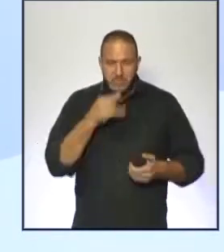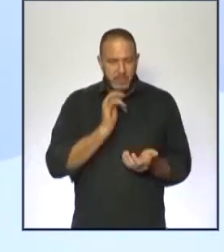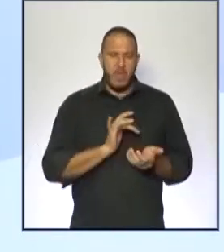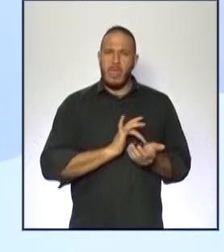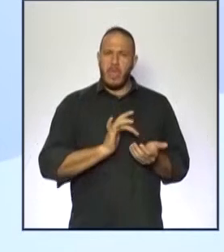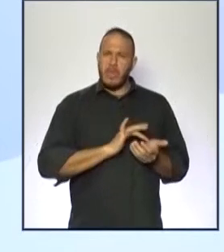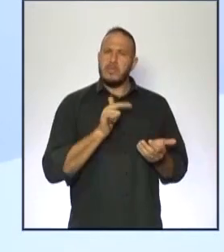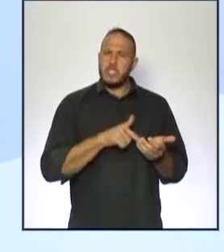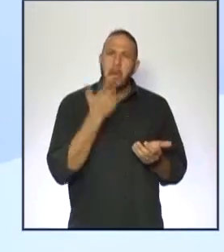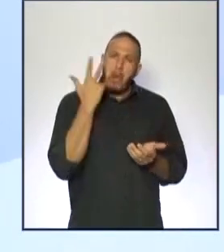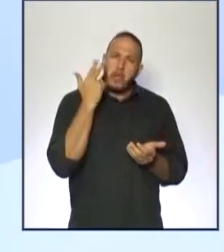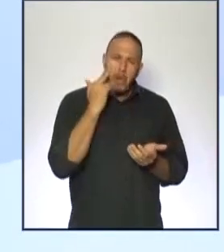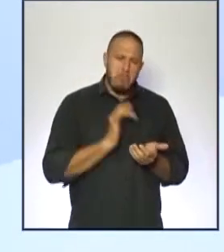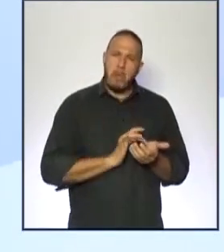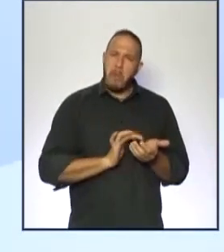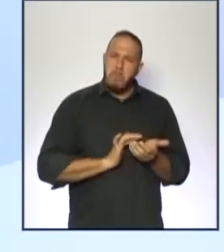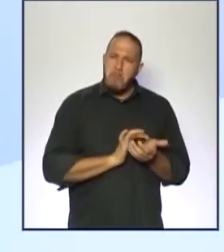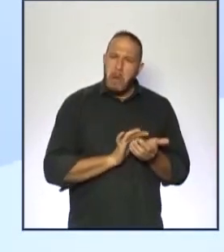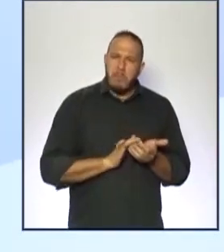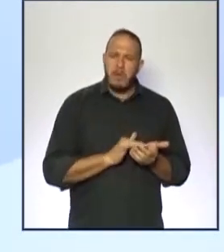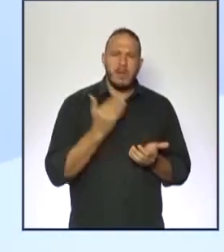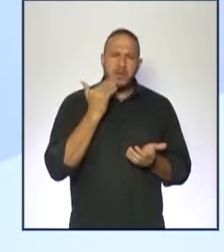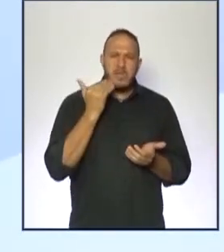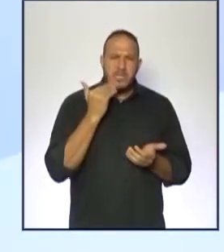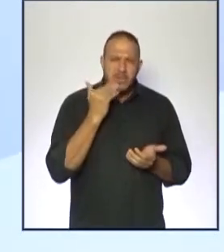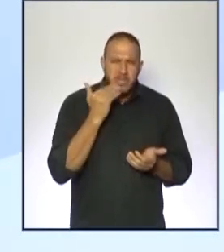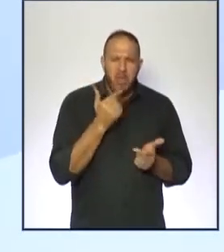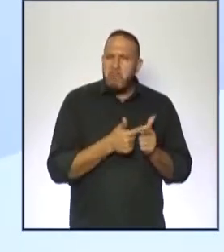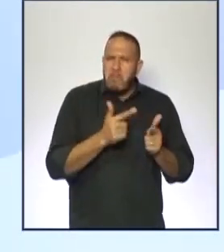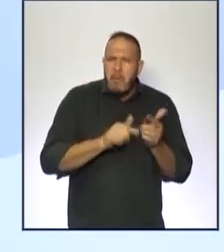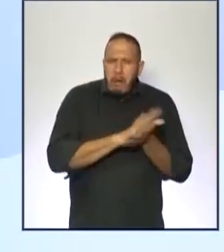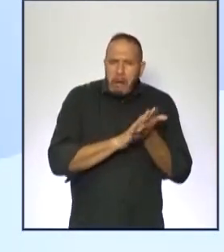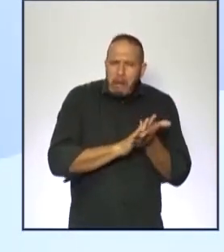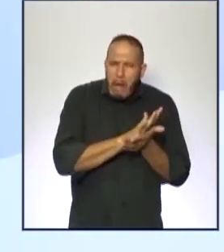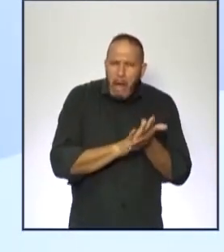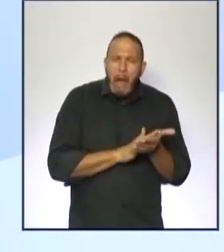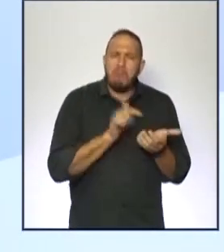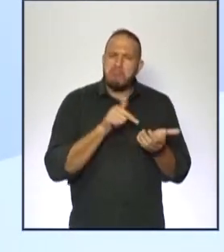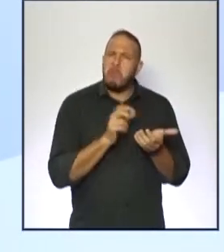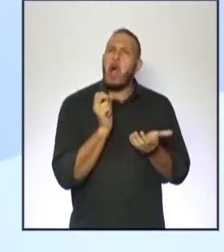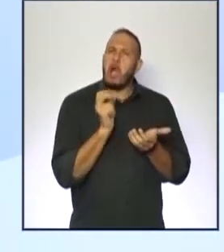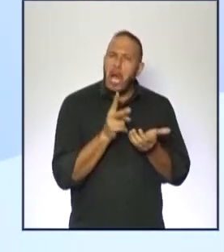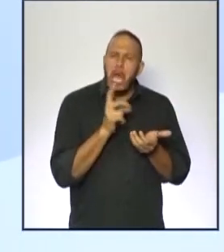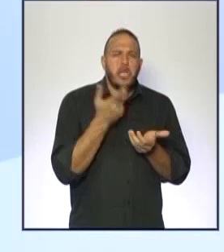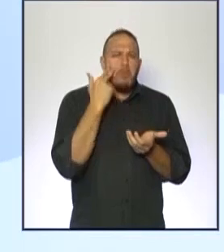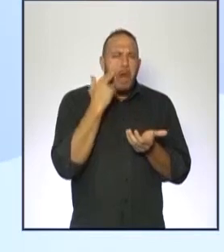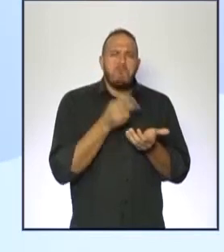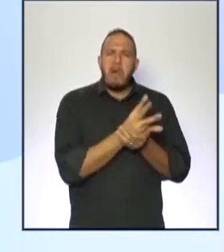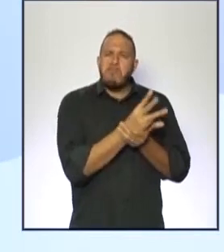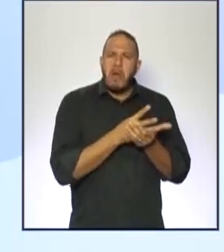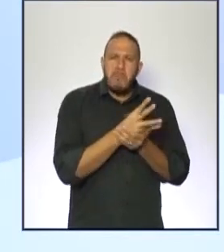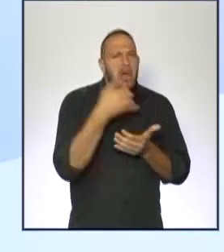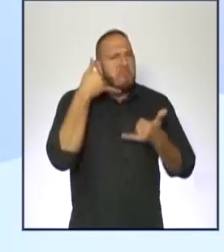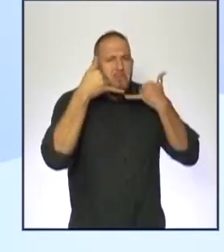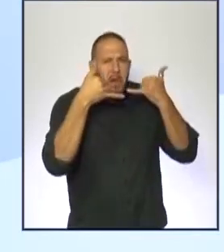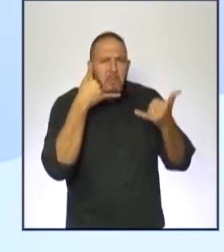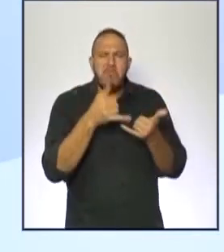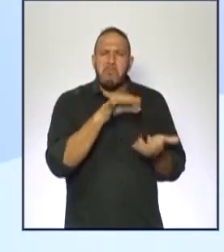celular que funciona, que não está com bateria viciada, que ele tem todos os funcionamentos.